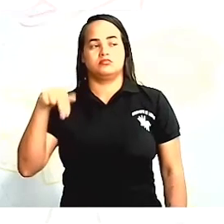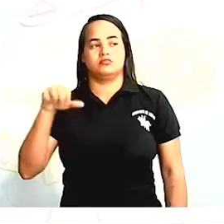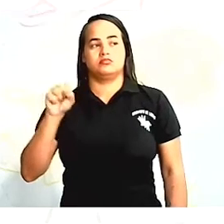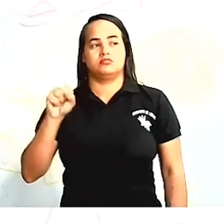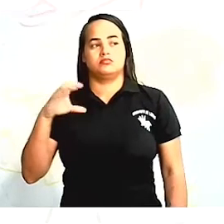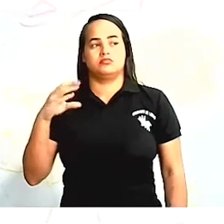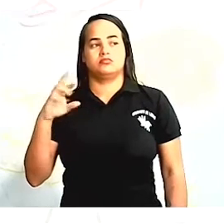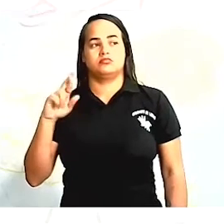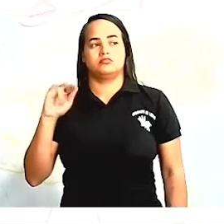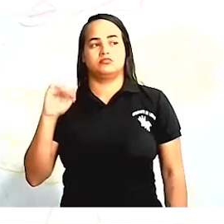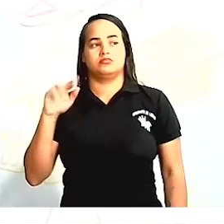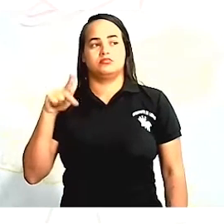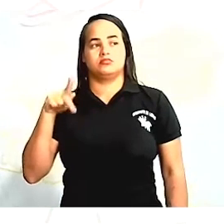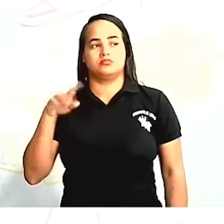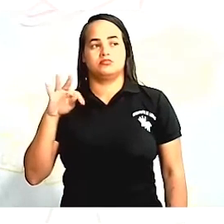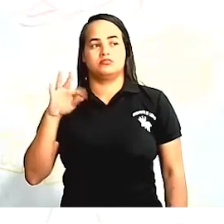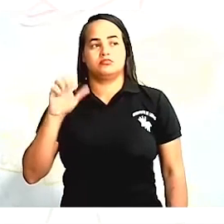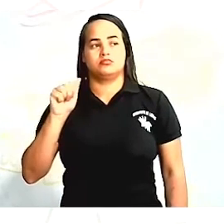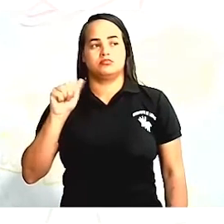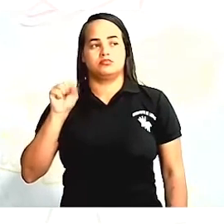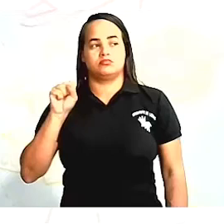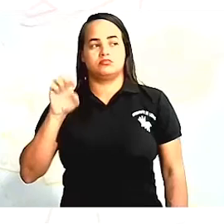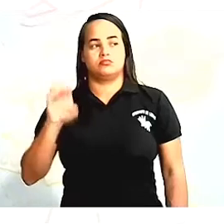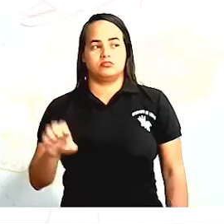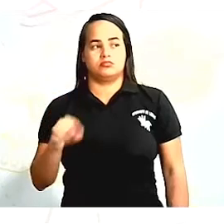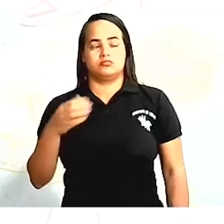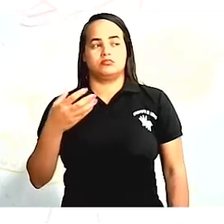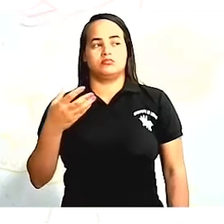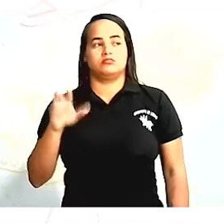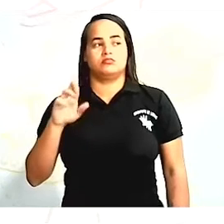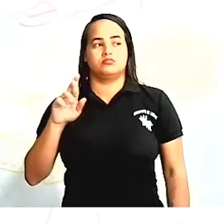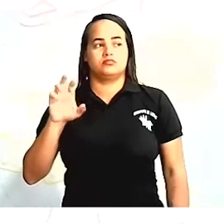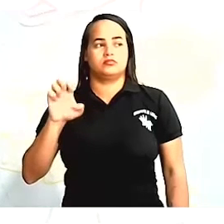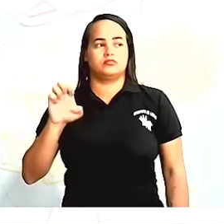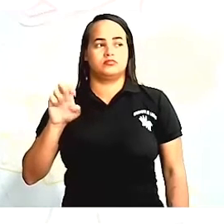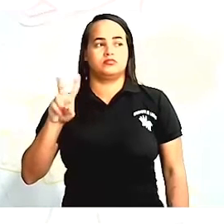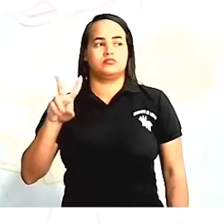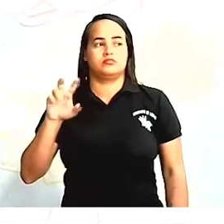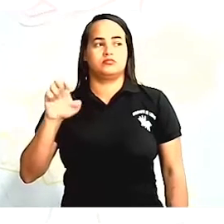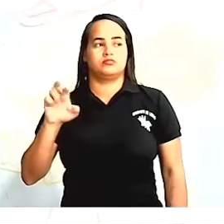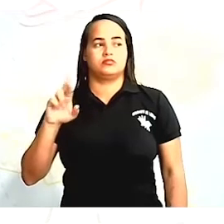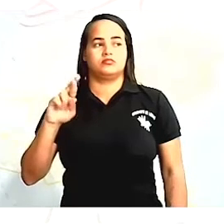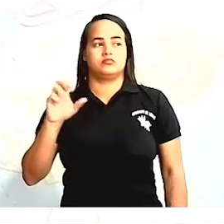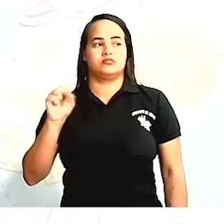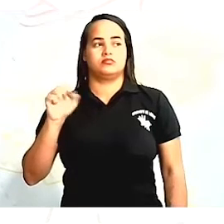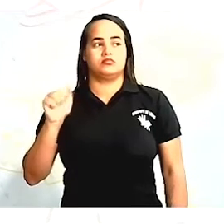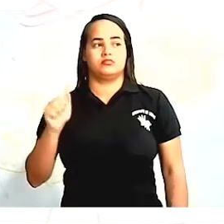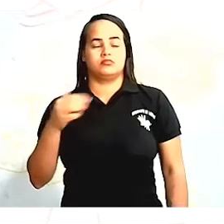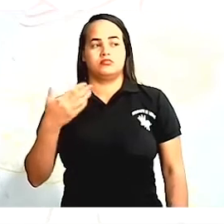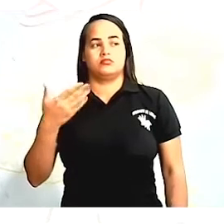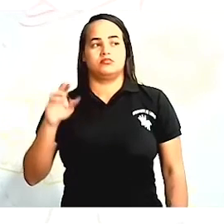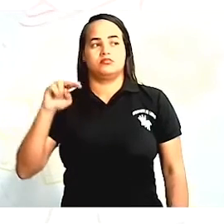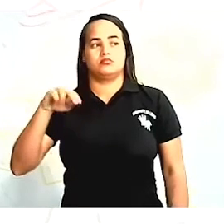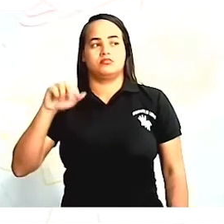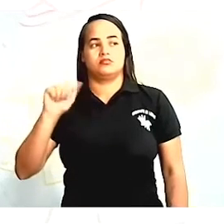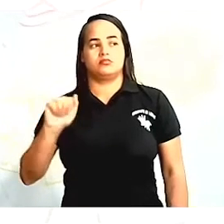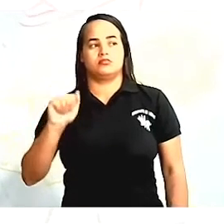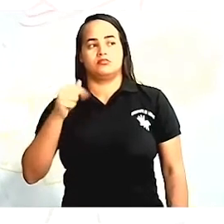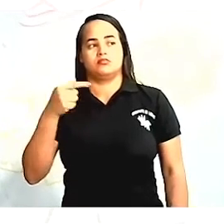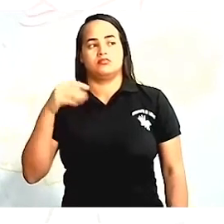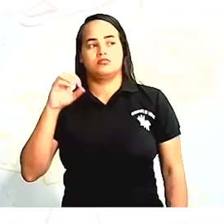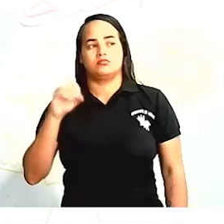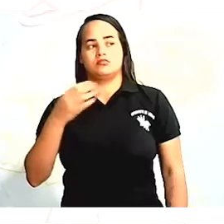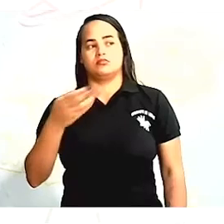vai atuar interrompendo a produção de HIV, certo? Então ela vai impedir aquela conversão do